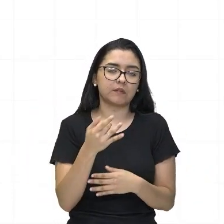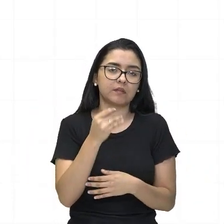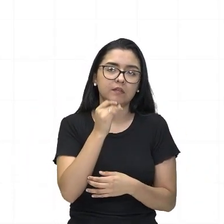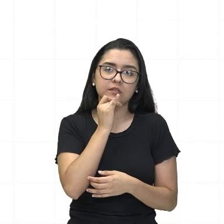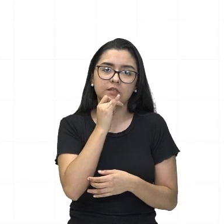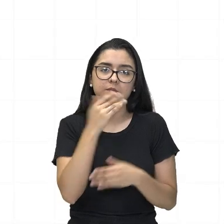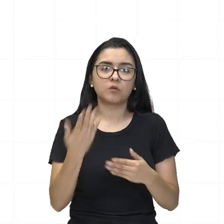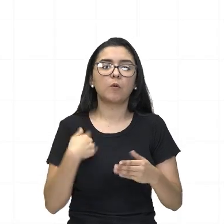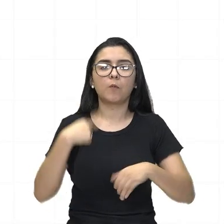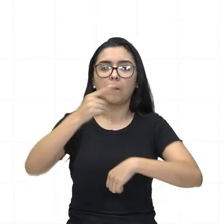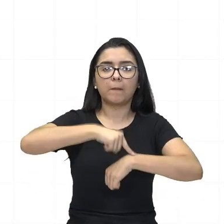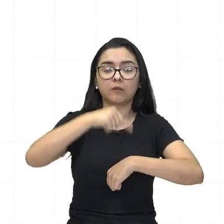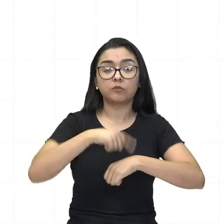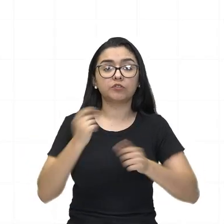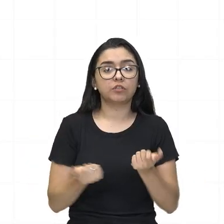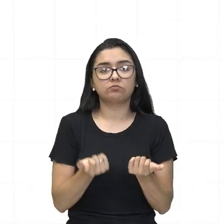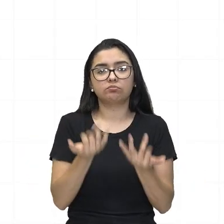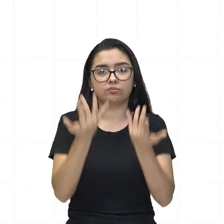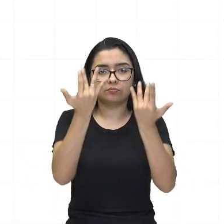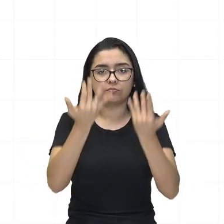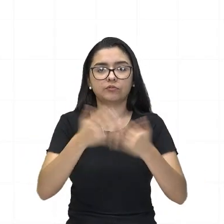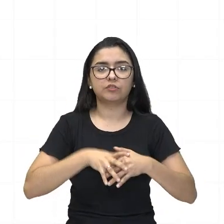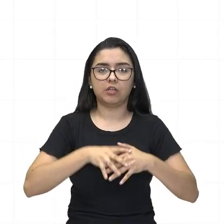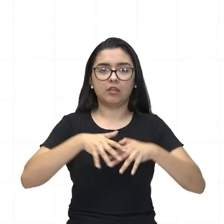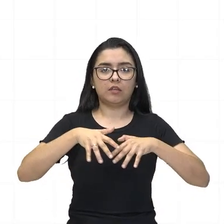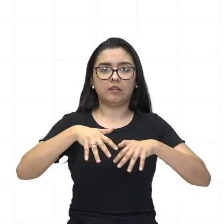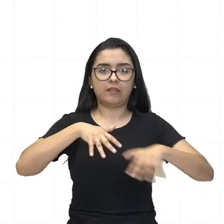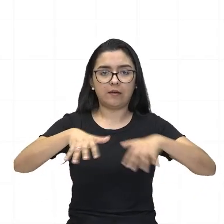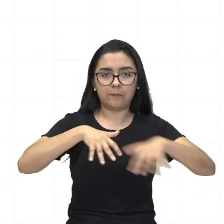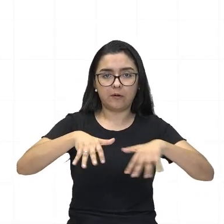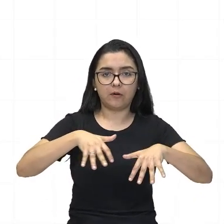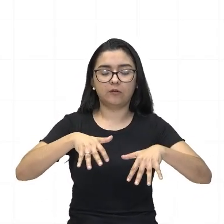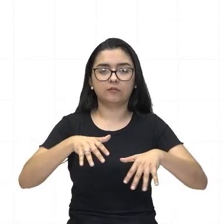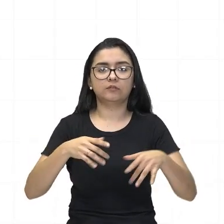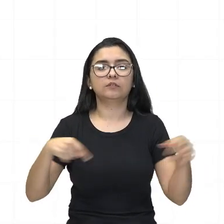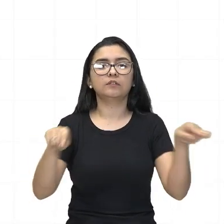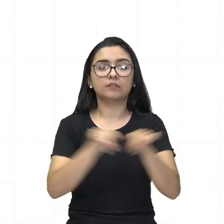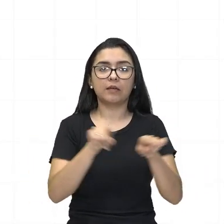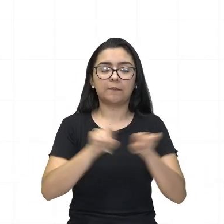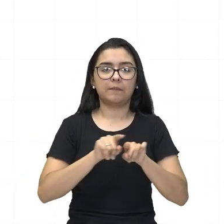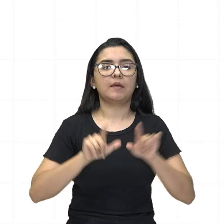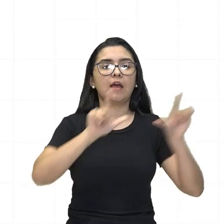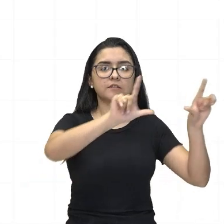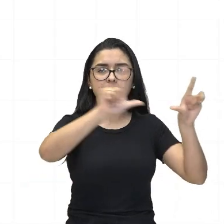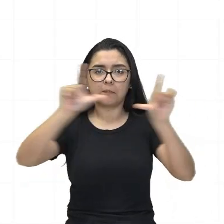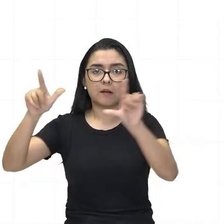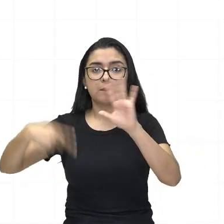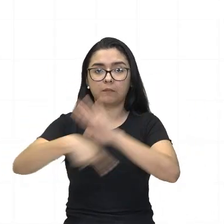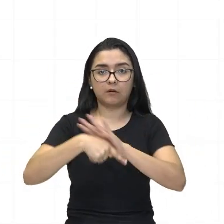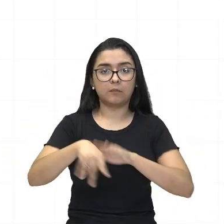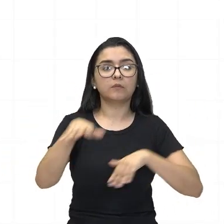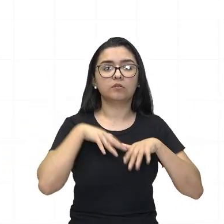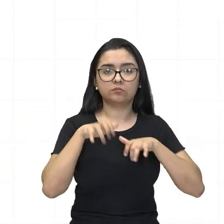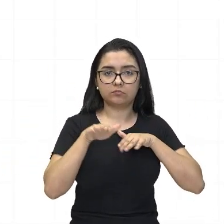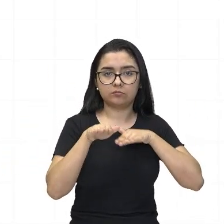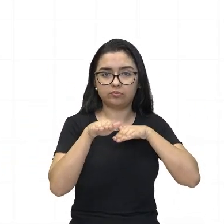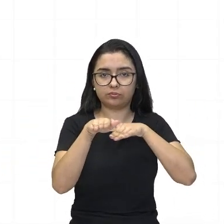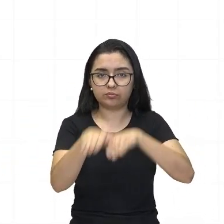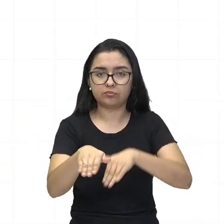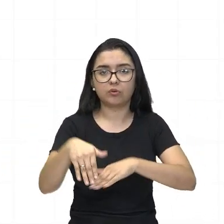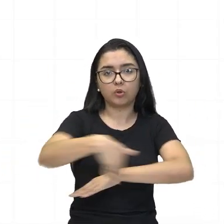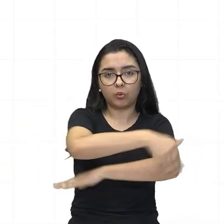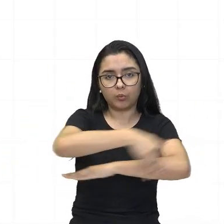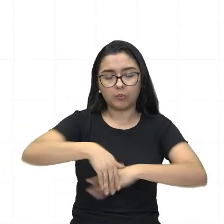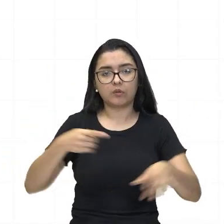momento de incêndio, de terremoto, as placas no trânsito, que vão orientando ali a